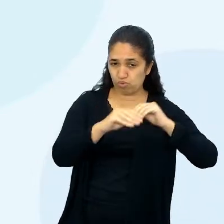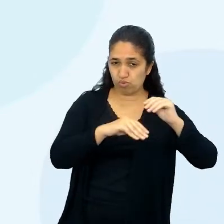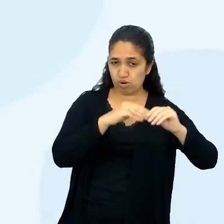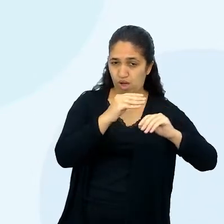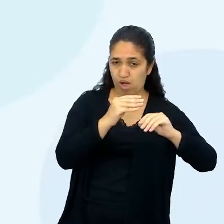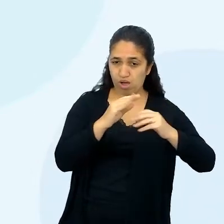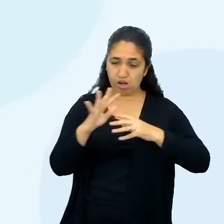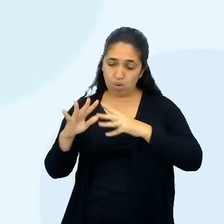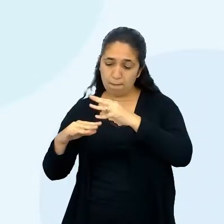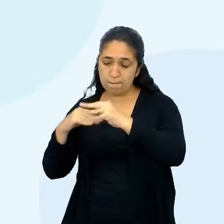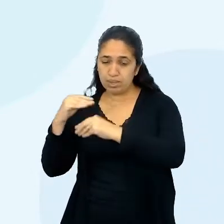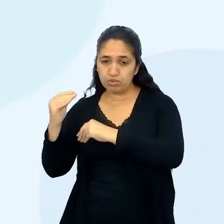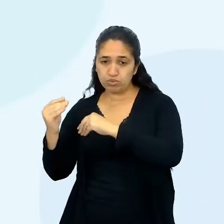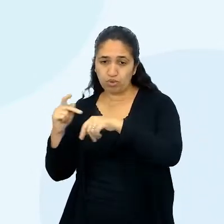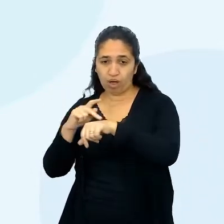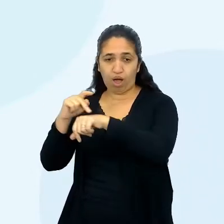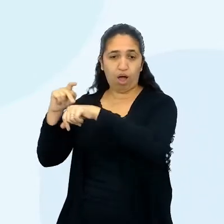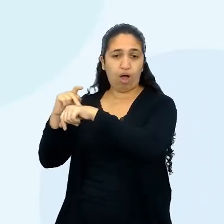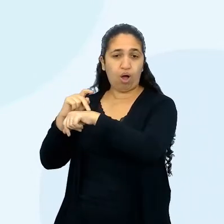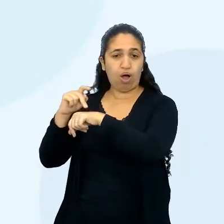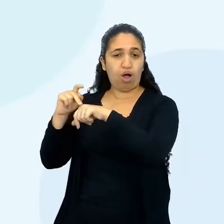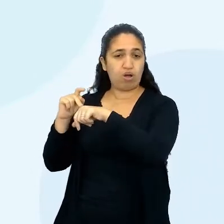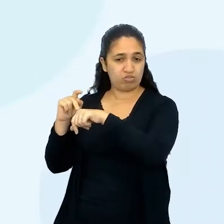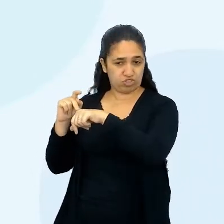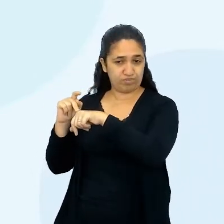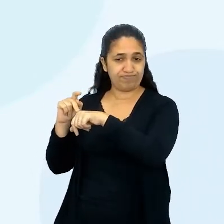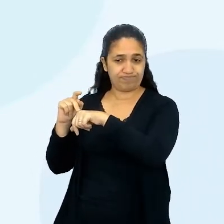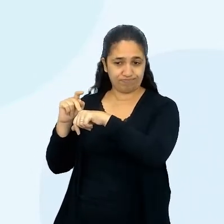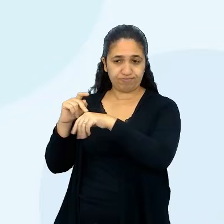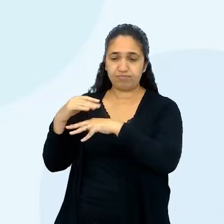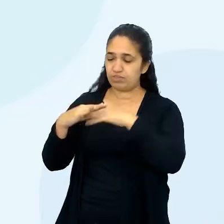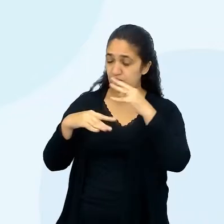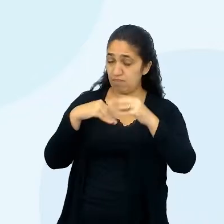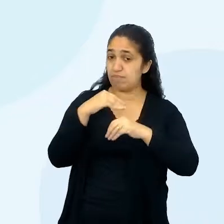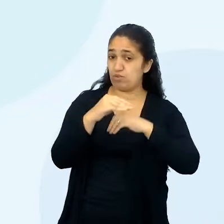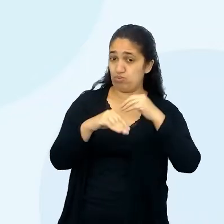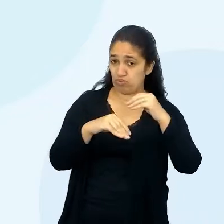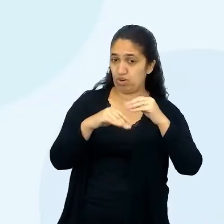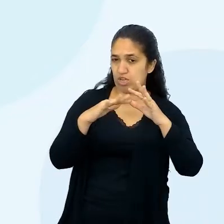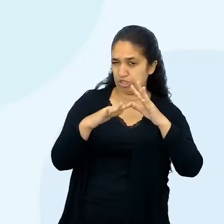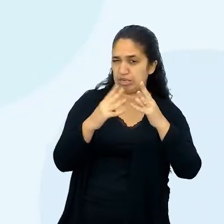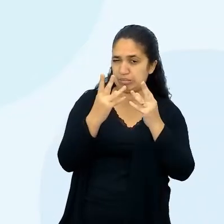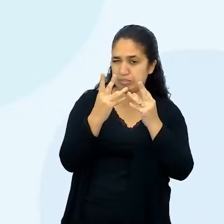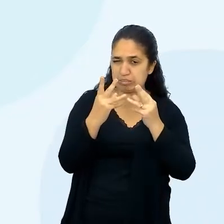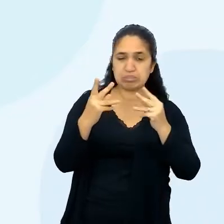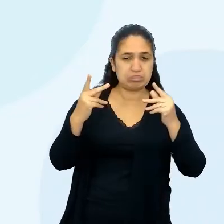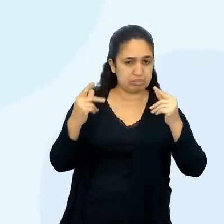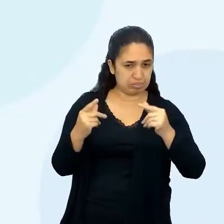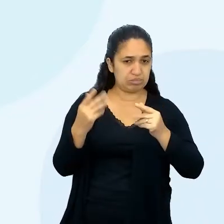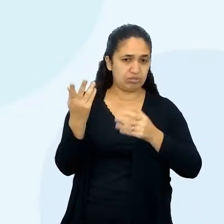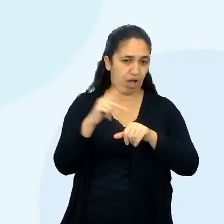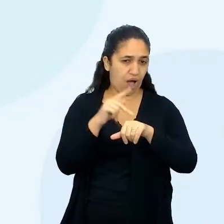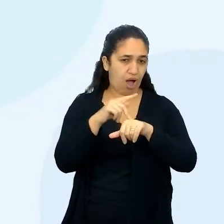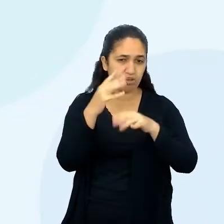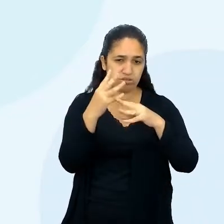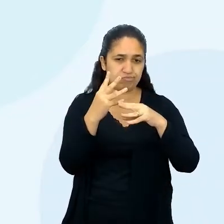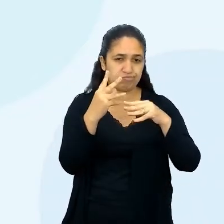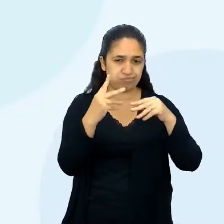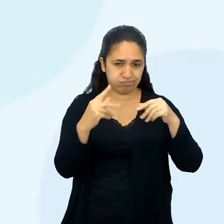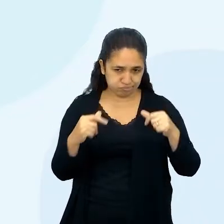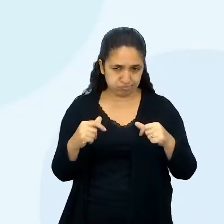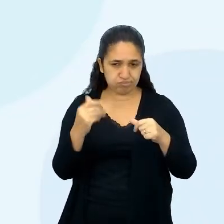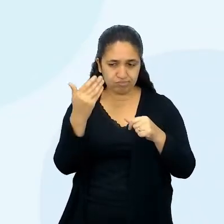denso com a rocha matriz pouco alterada, mas ela já tem lá uma desintegração da rocha matriz que fica